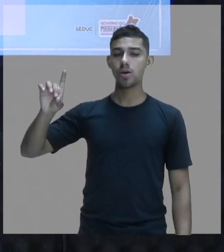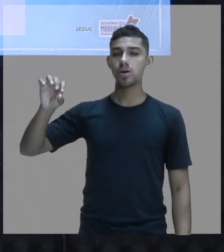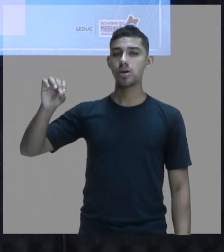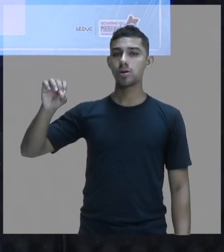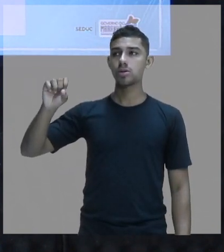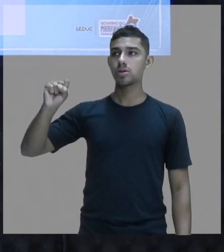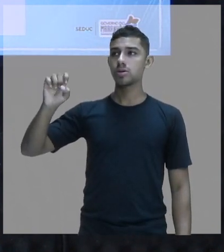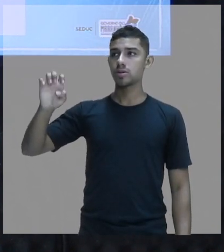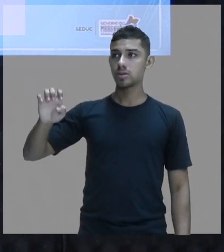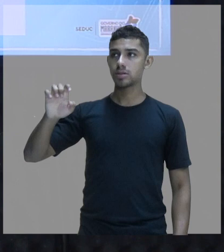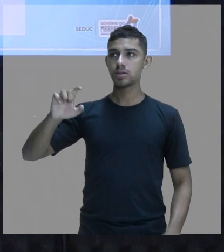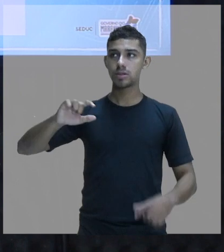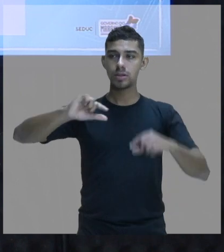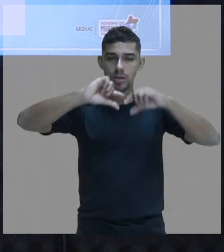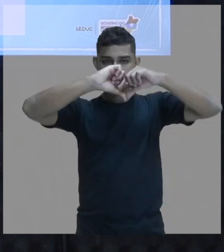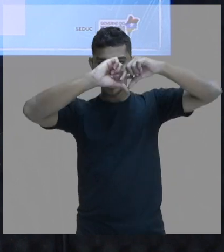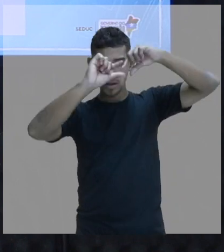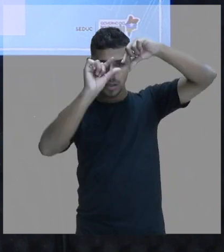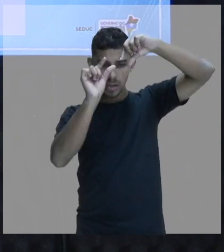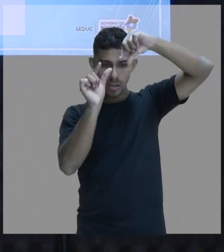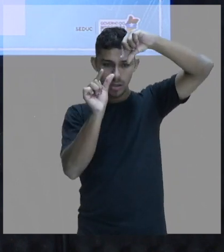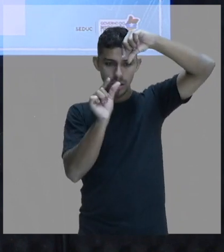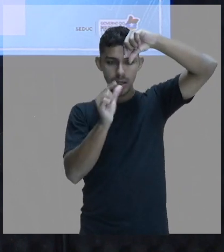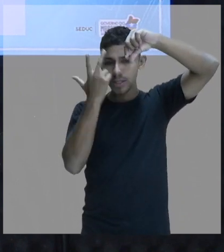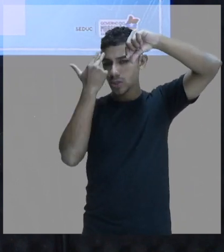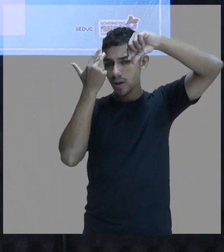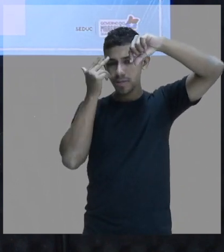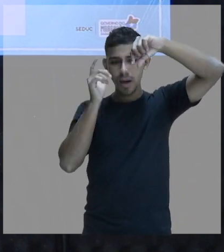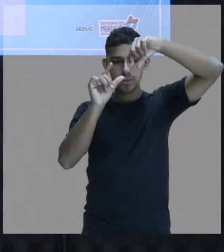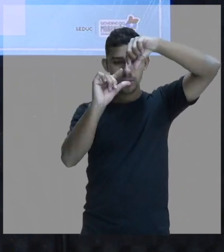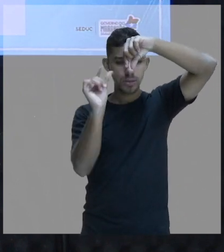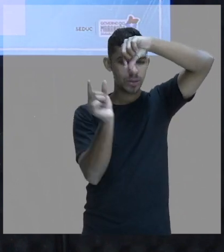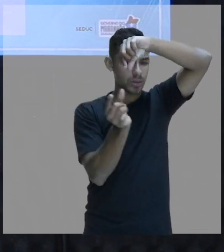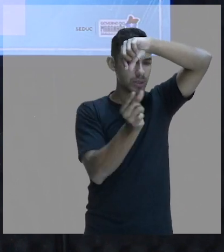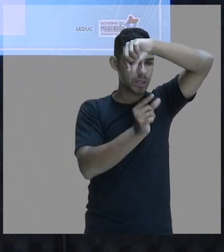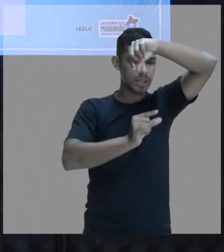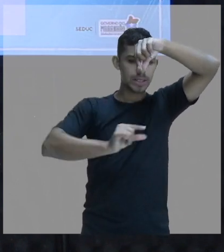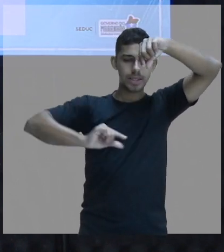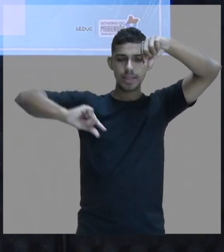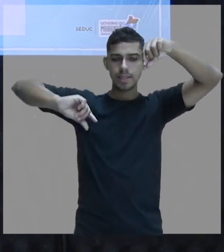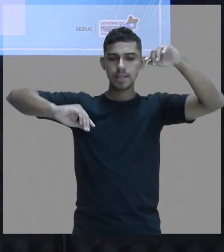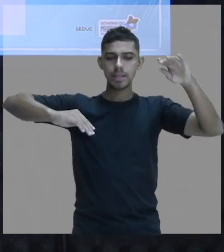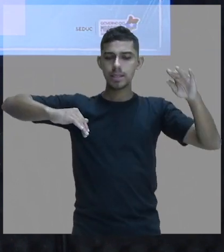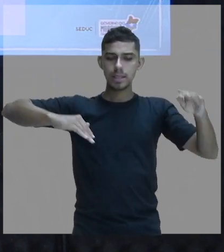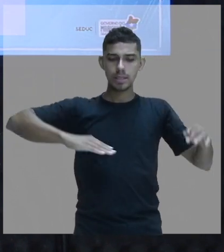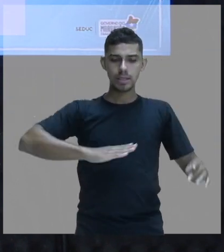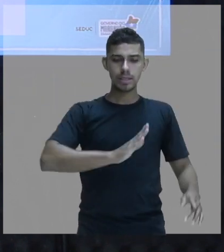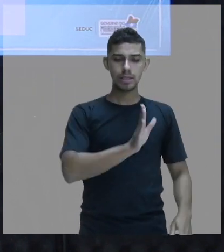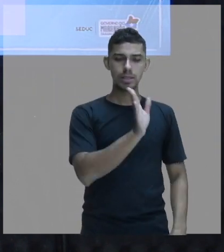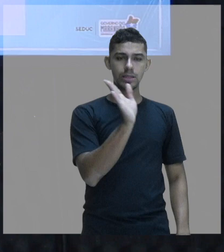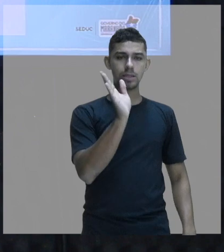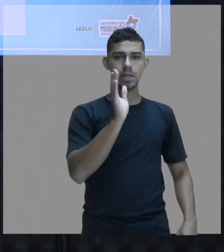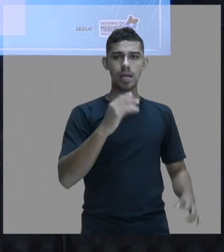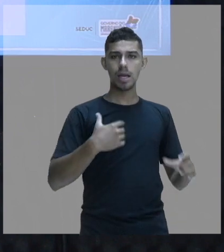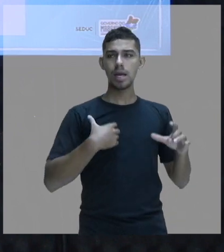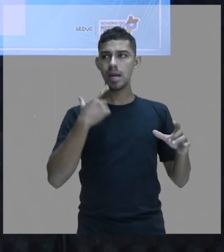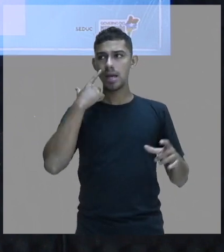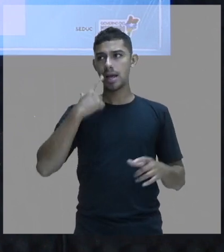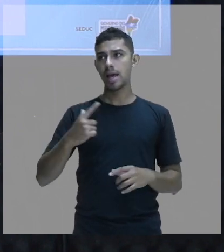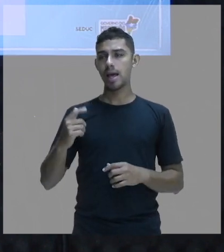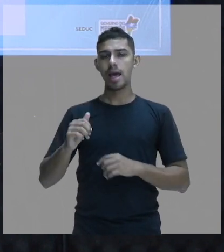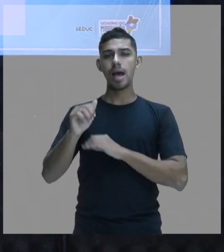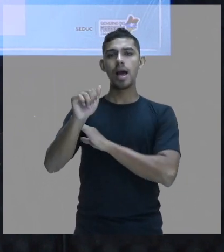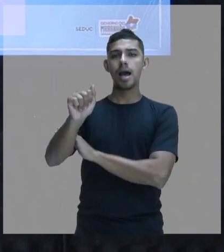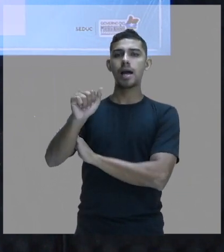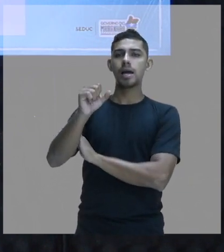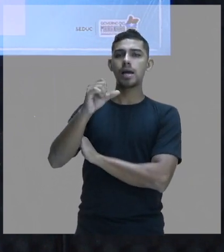tem sombreada aqui uma curvatura que seria uma curvatura normal da coluna vertebral. E aqui esse movimento acentuado. Então